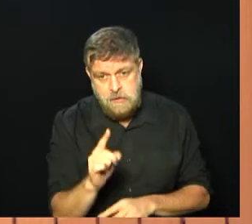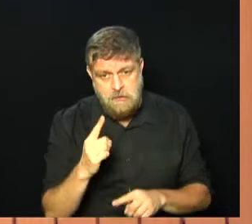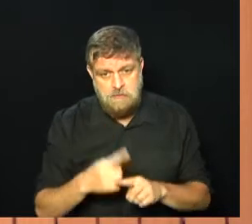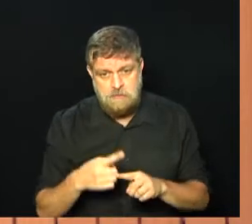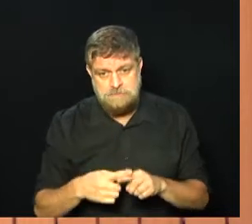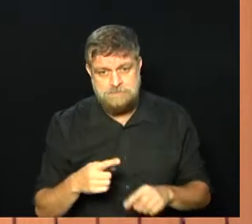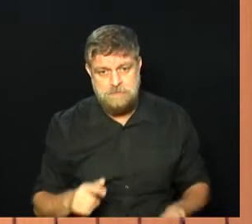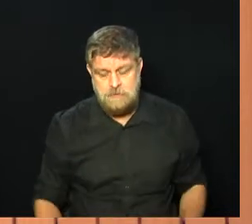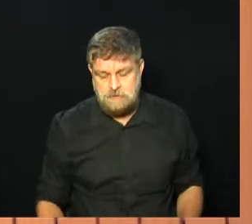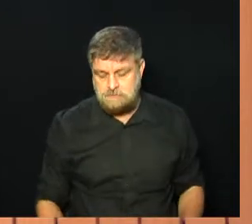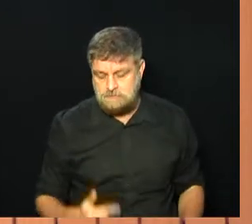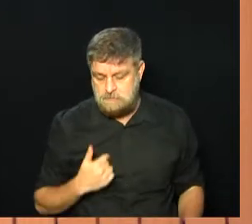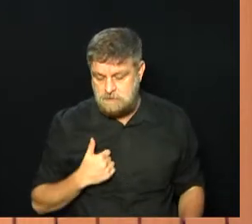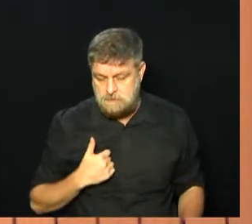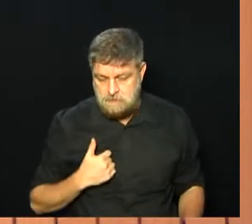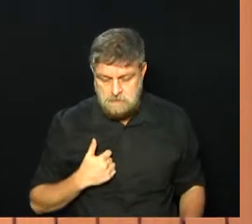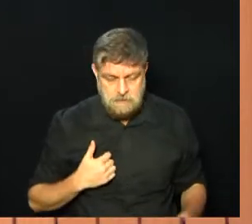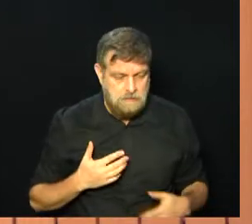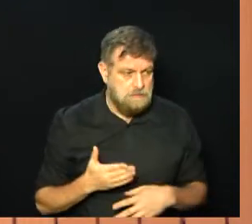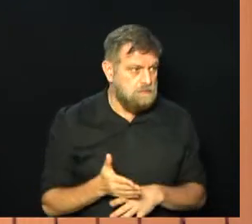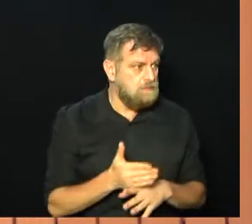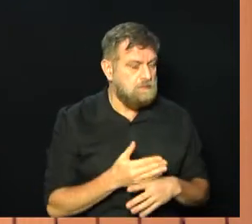de novo.